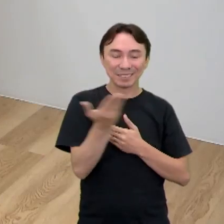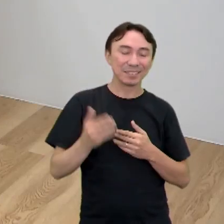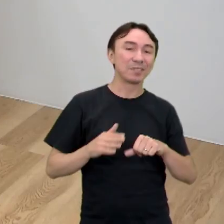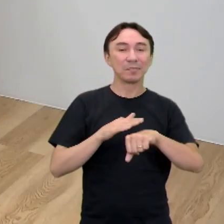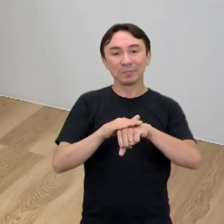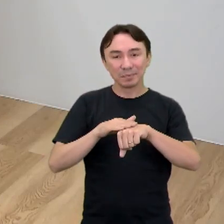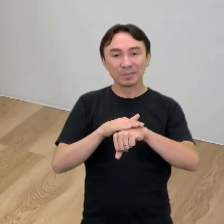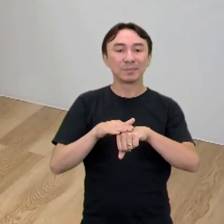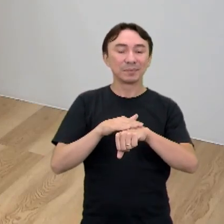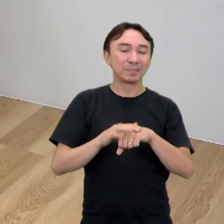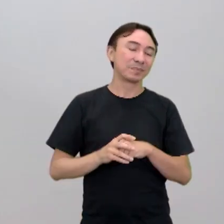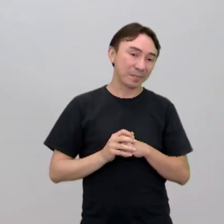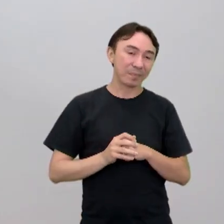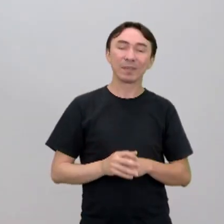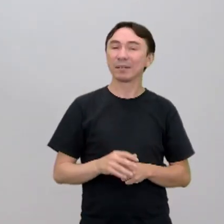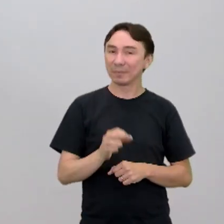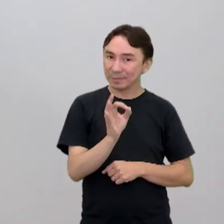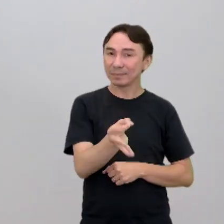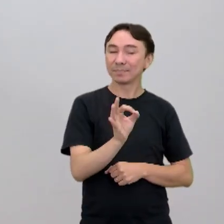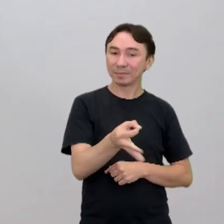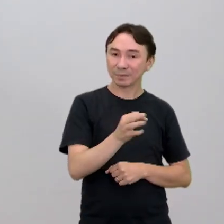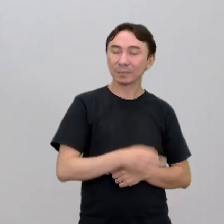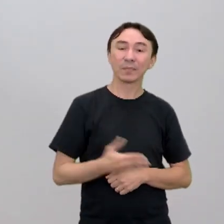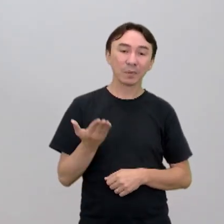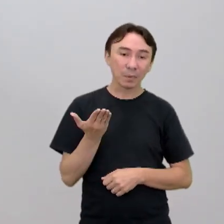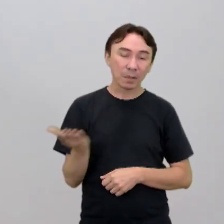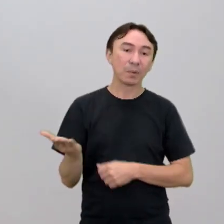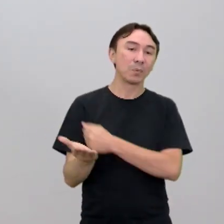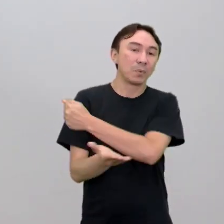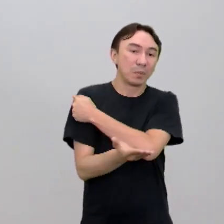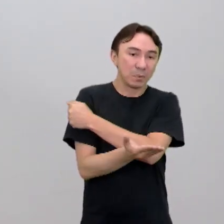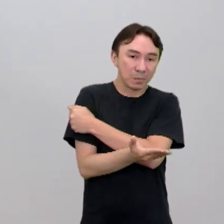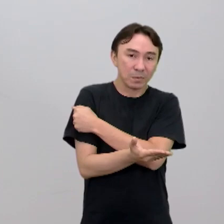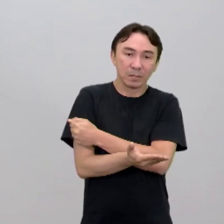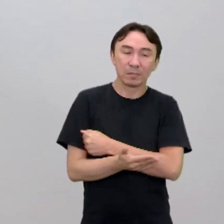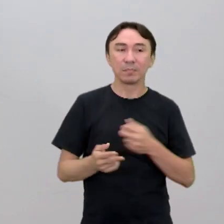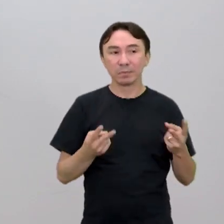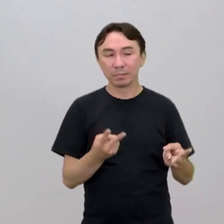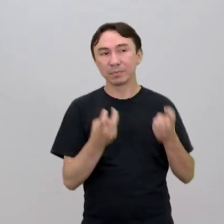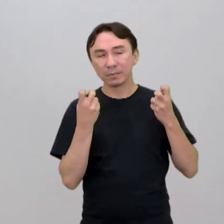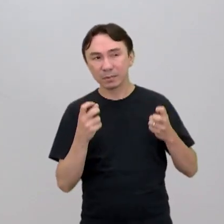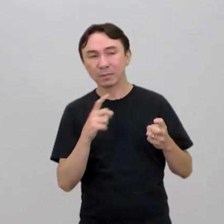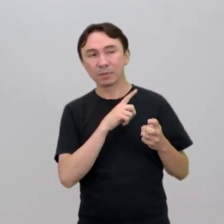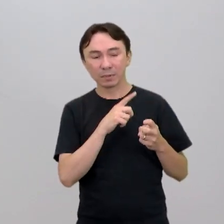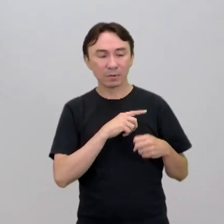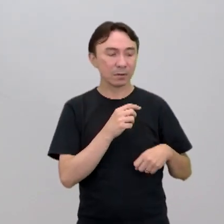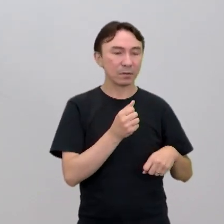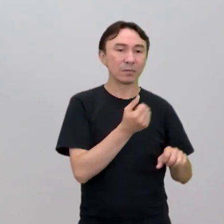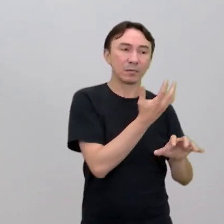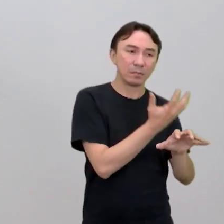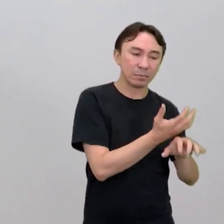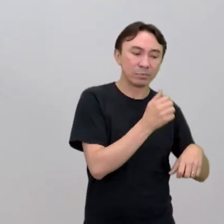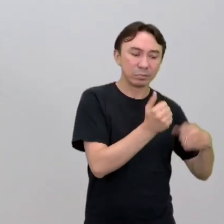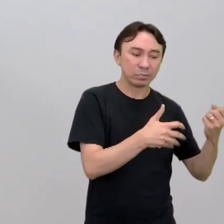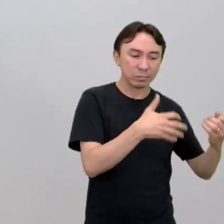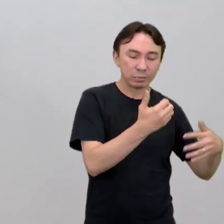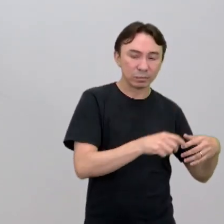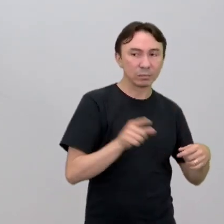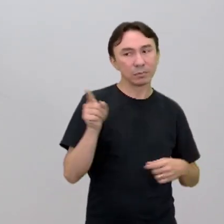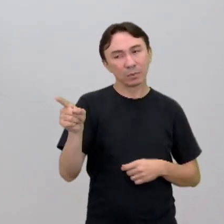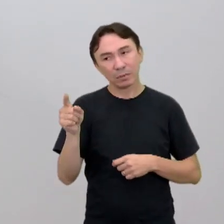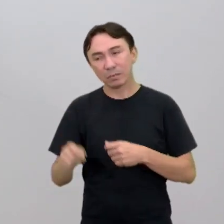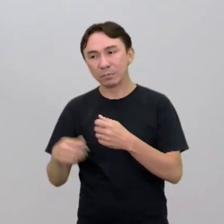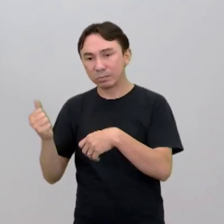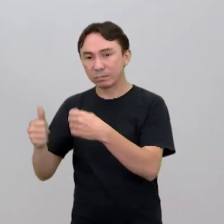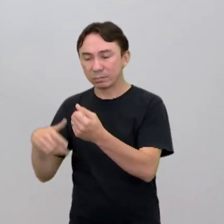exatamente isso. Então, aí o estudante vai percebendo, né, que tem esse link, tem essa ligação entre o que a gente fala aqui no laboratório, o que a professora fala no